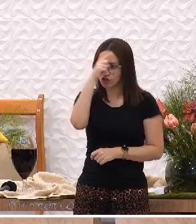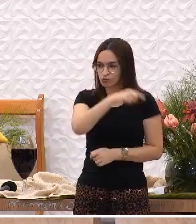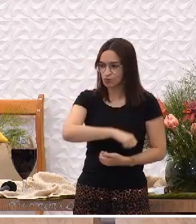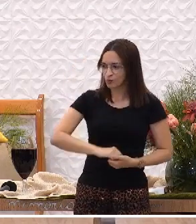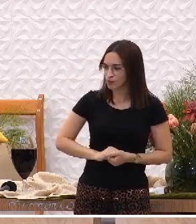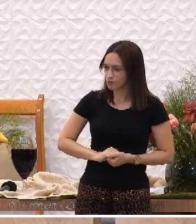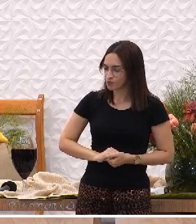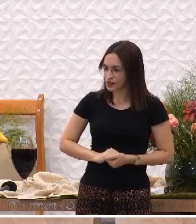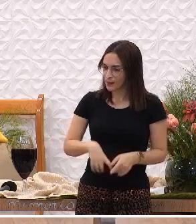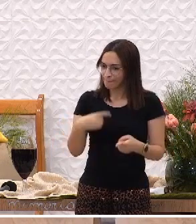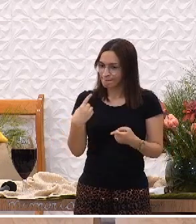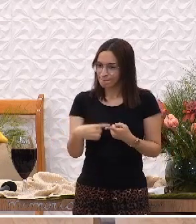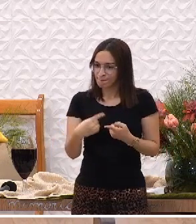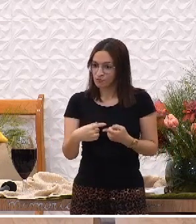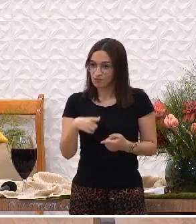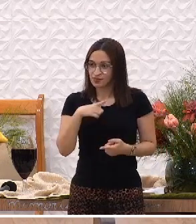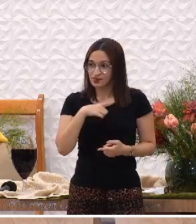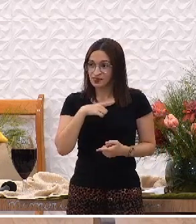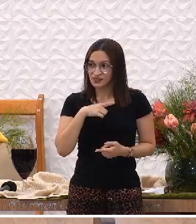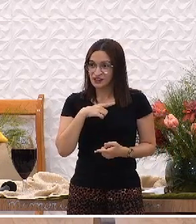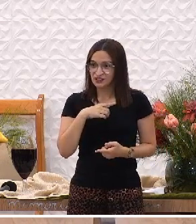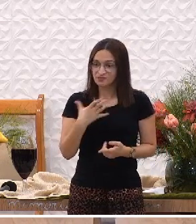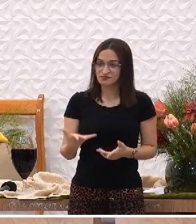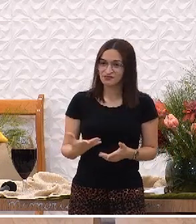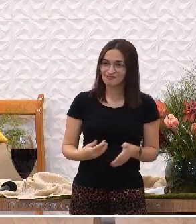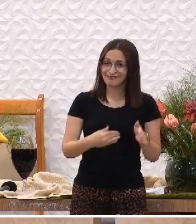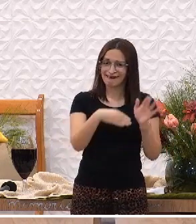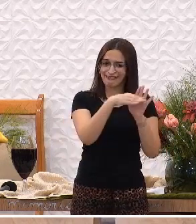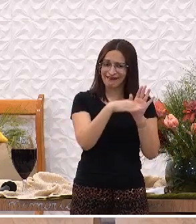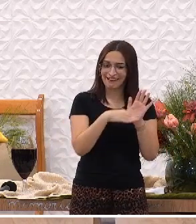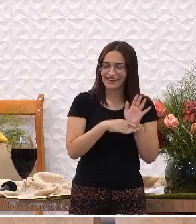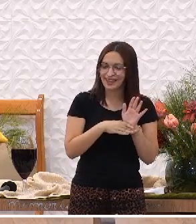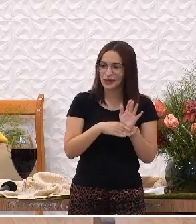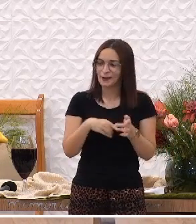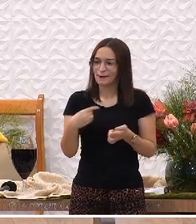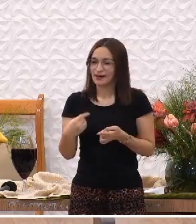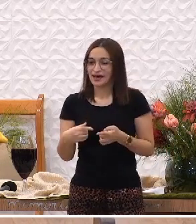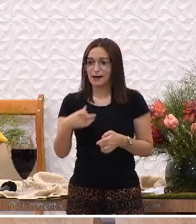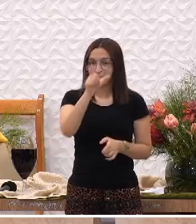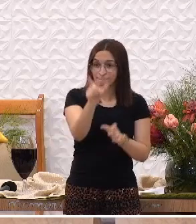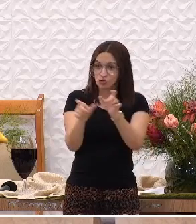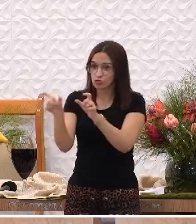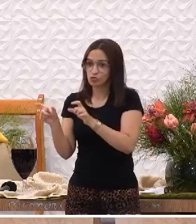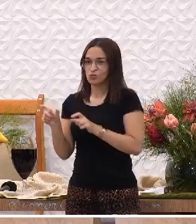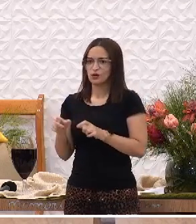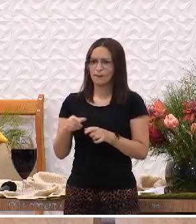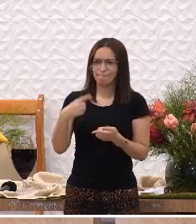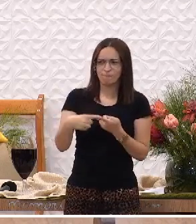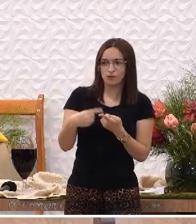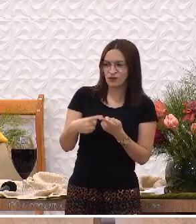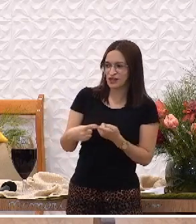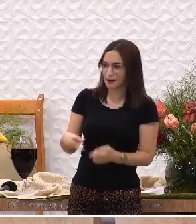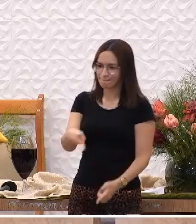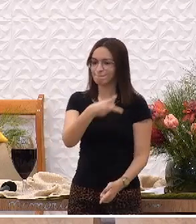difícil porque existem vários motivos pelos quais alguém pode ser presbiteriano. Talvez se